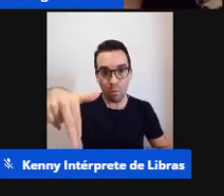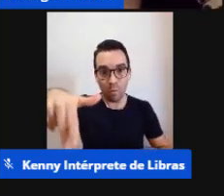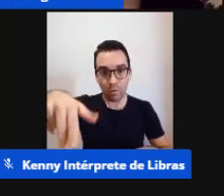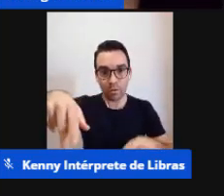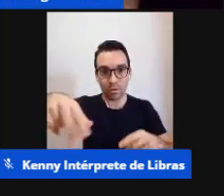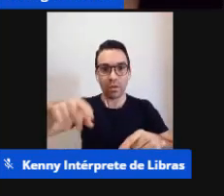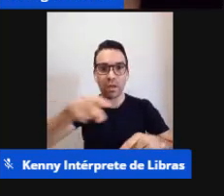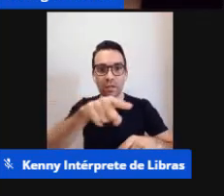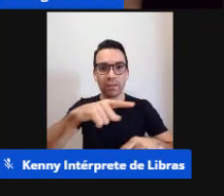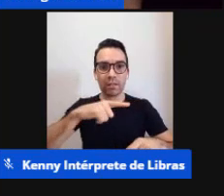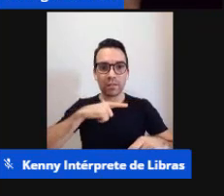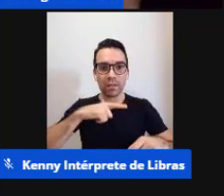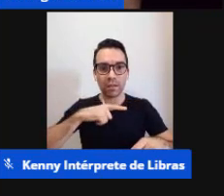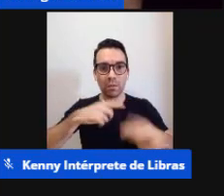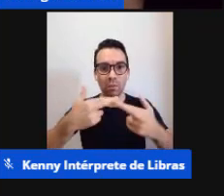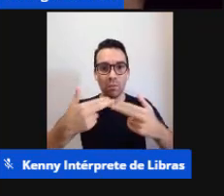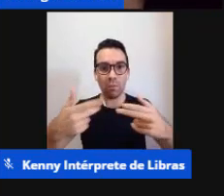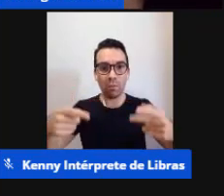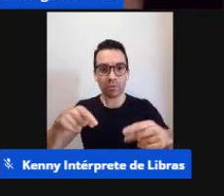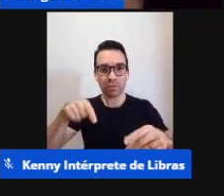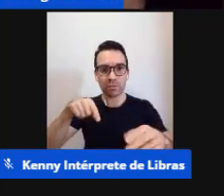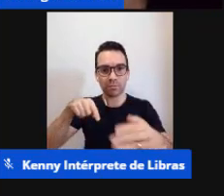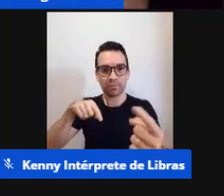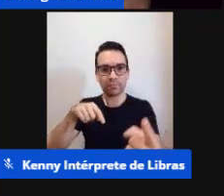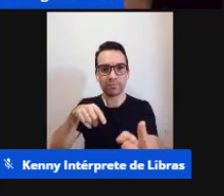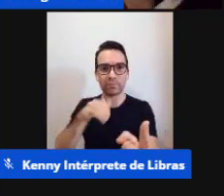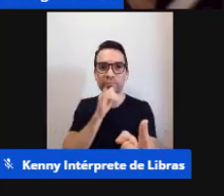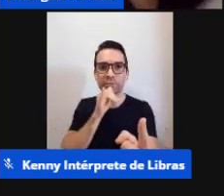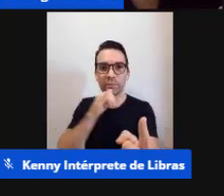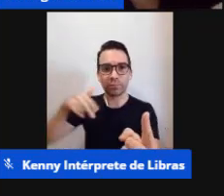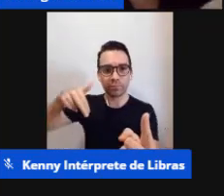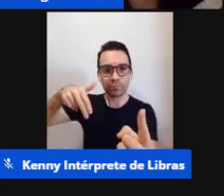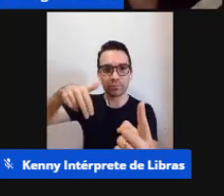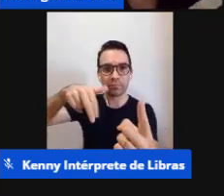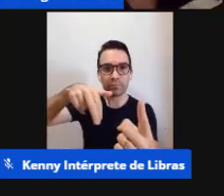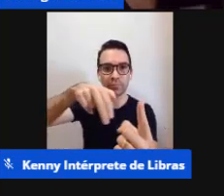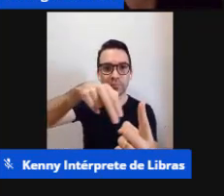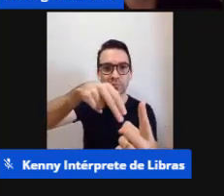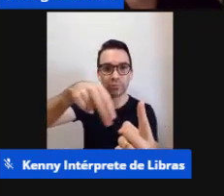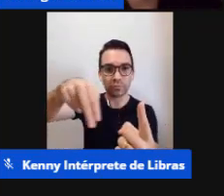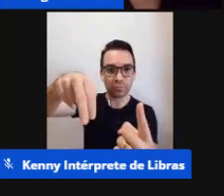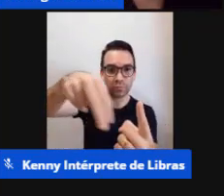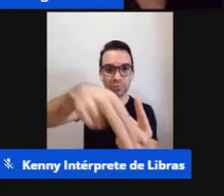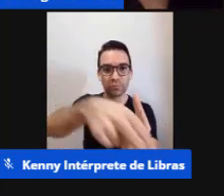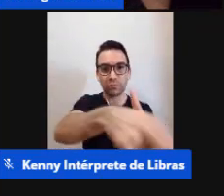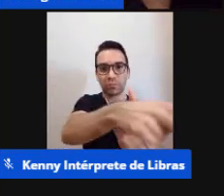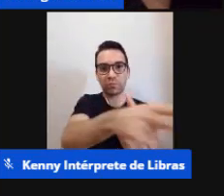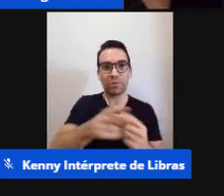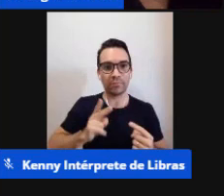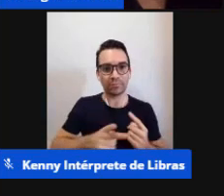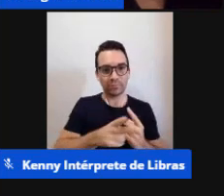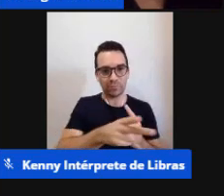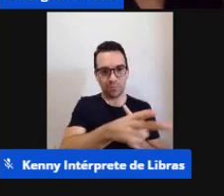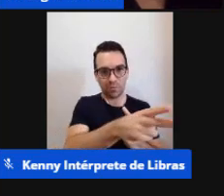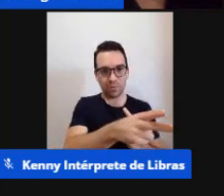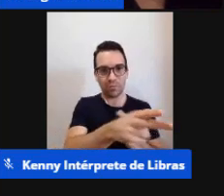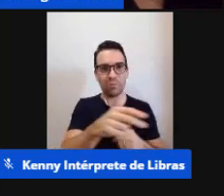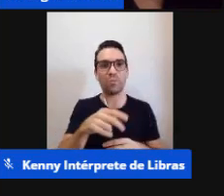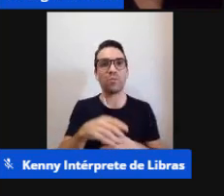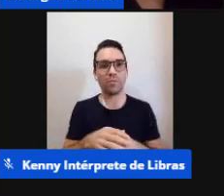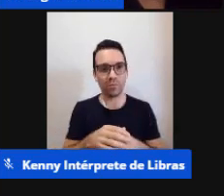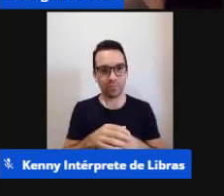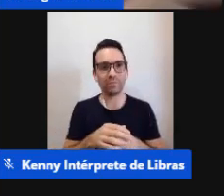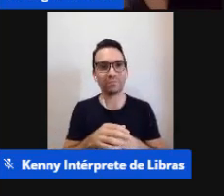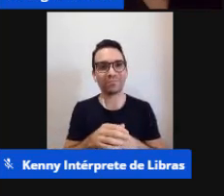ela tem um objeto ali naquele espaço, ela tem noção de espaço. A gente tem aquela coisa que a gente está brincando com as crianças, de